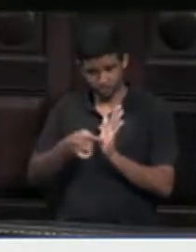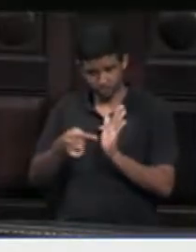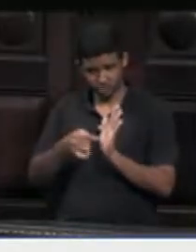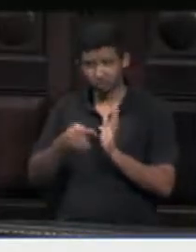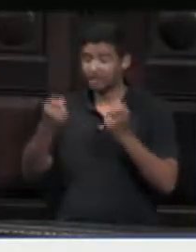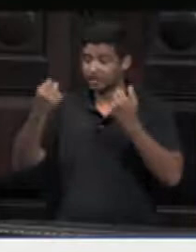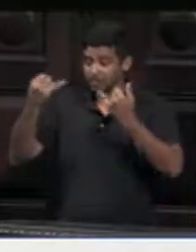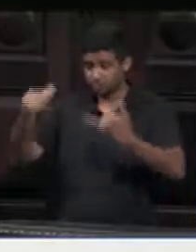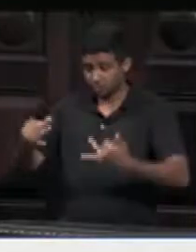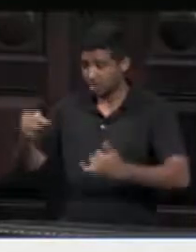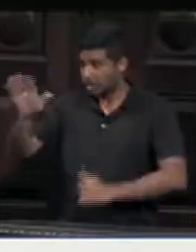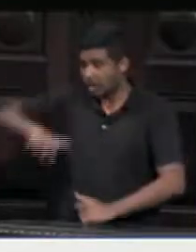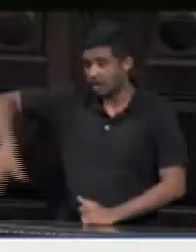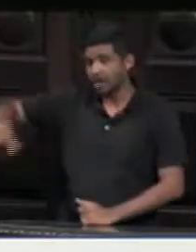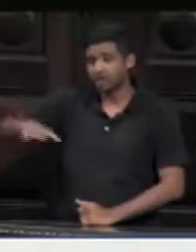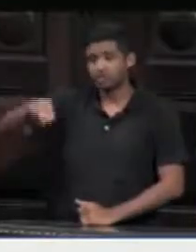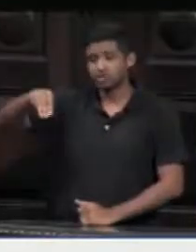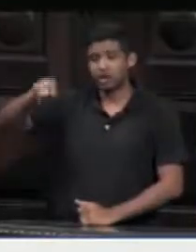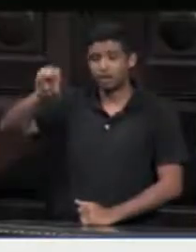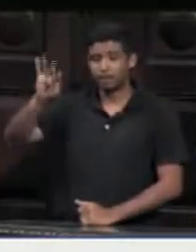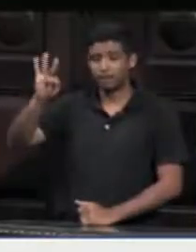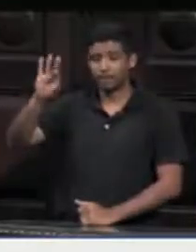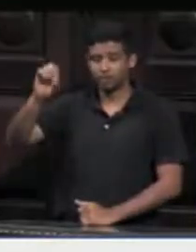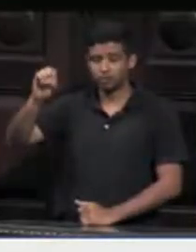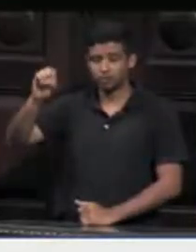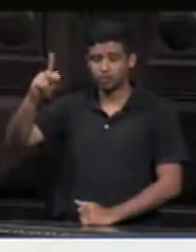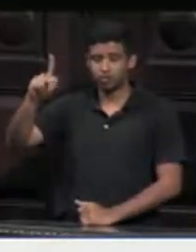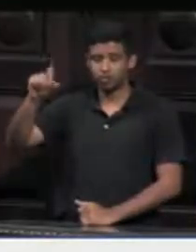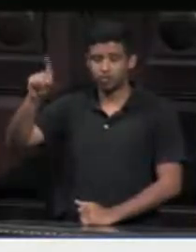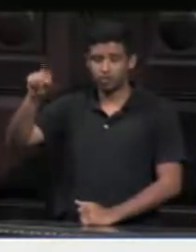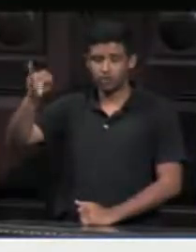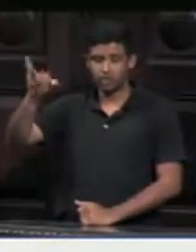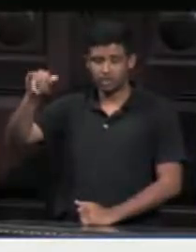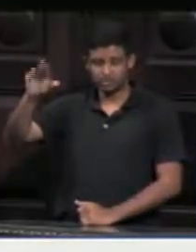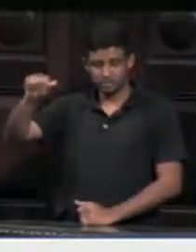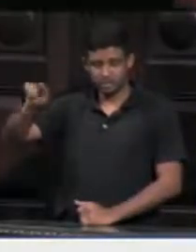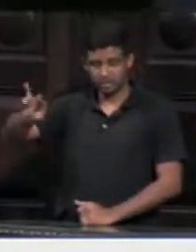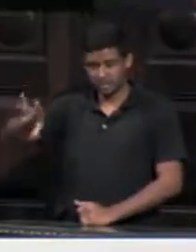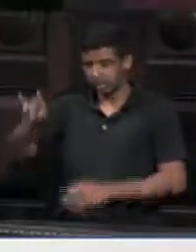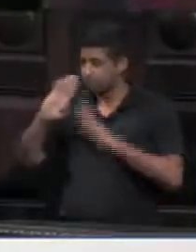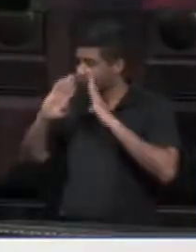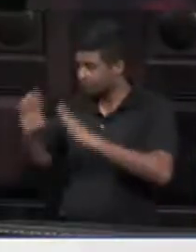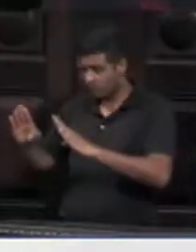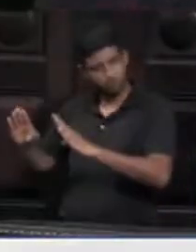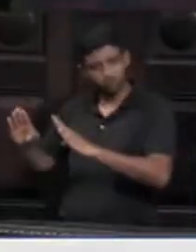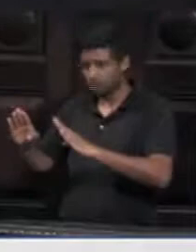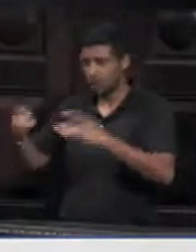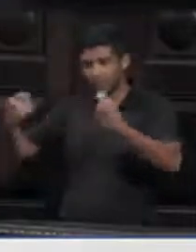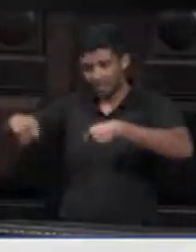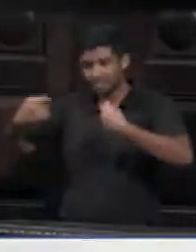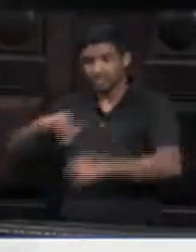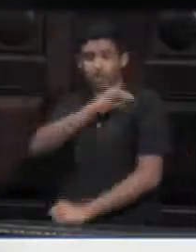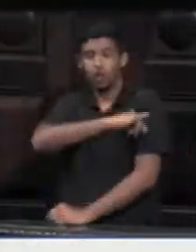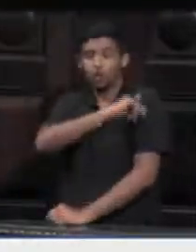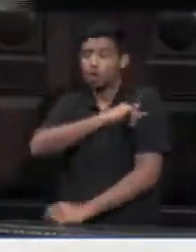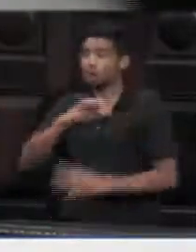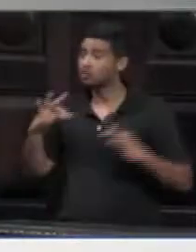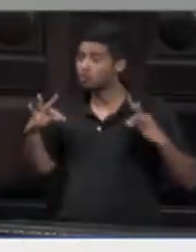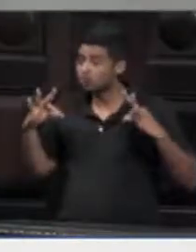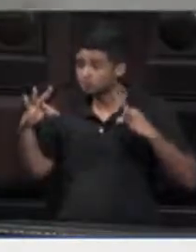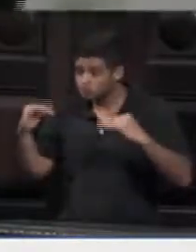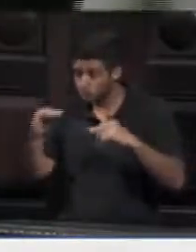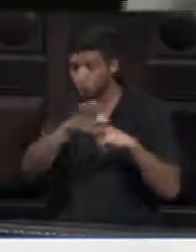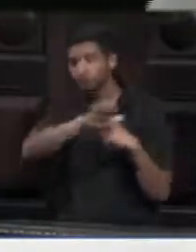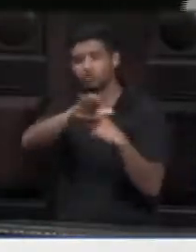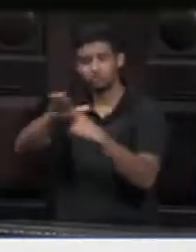região metropolitana, falece muito naquilo que a gente deveria, como Assembleia Legislativa do Estado do Rio de Janeiro, propor um